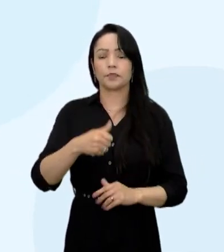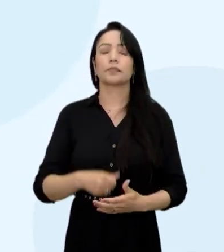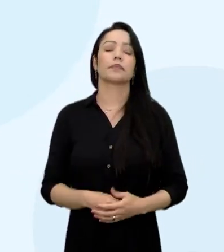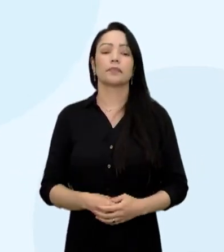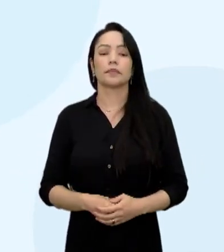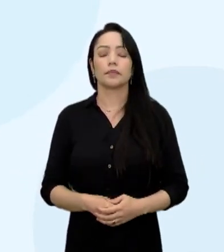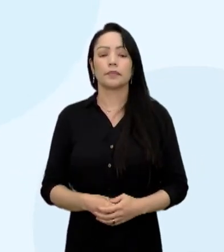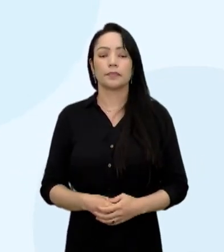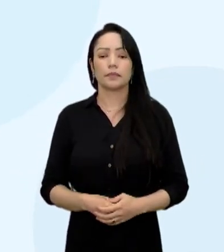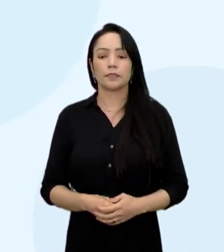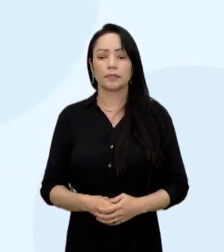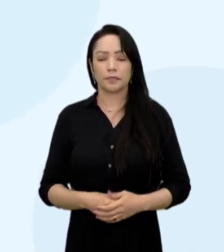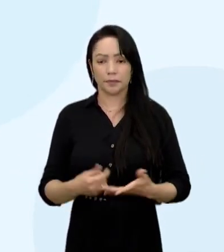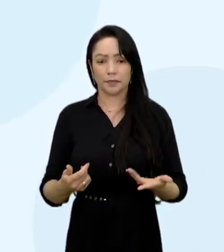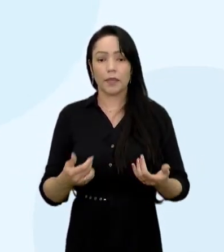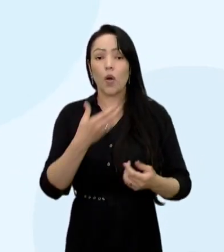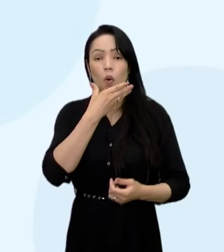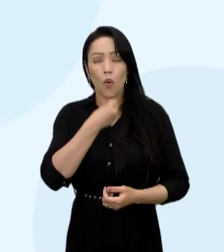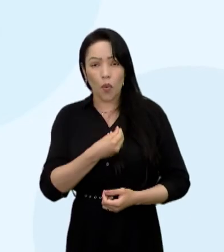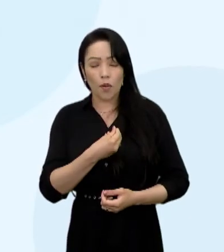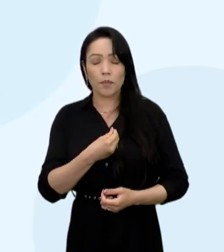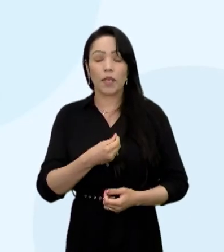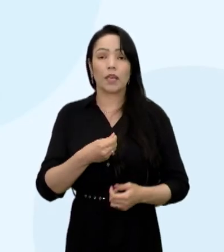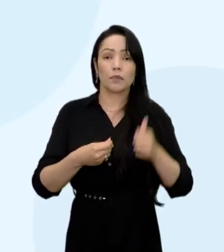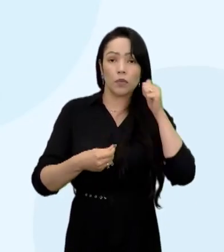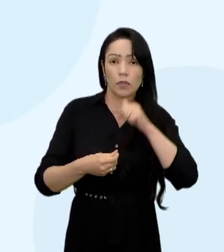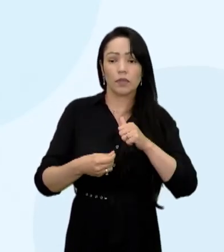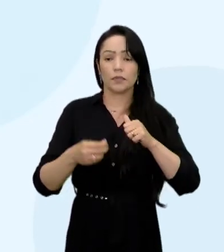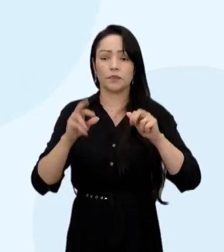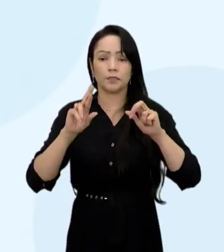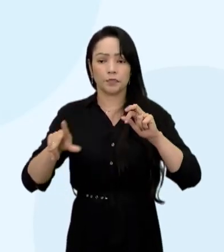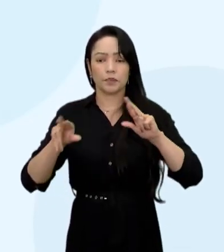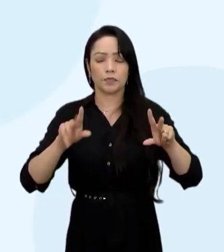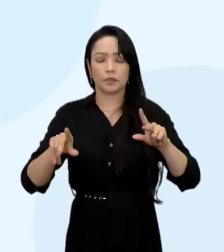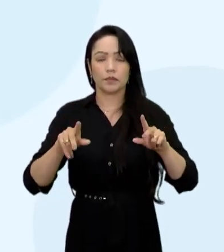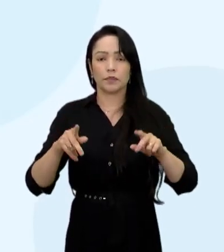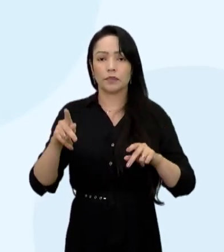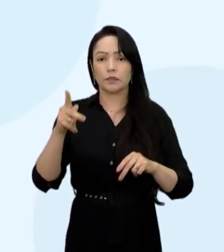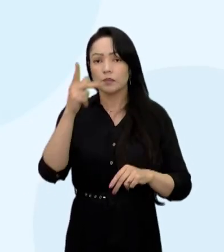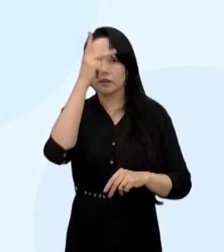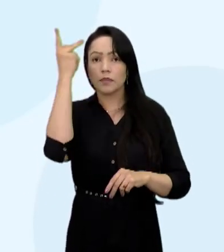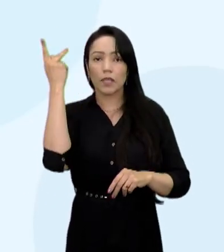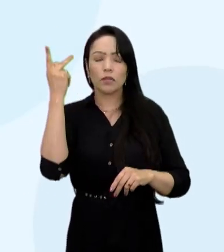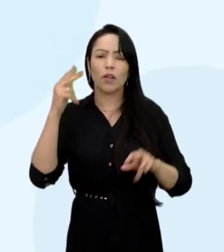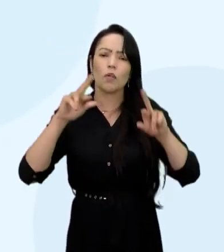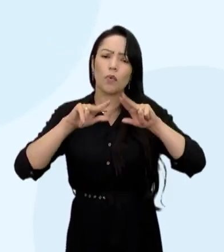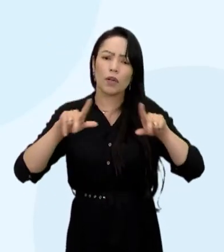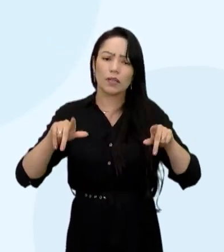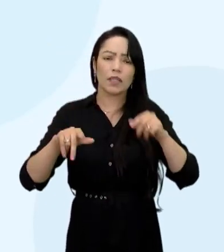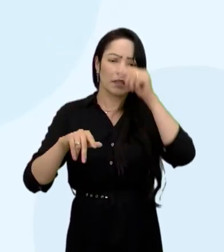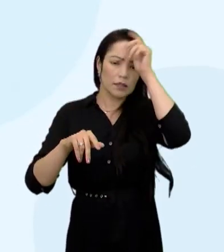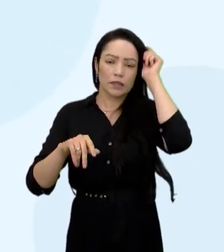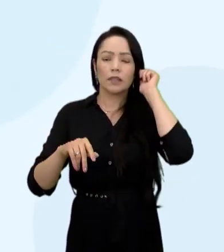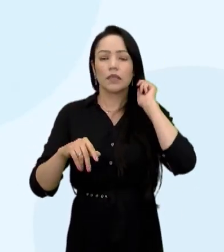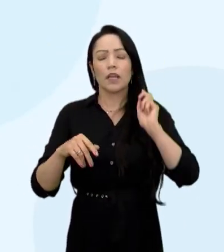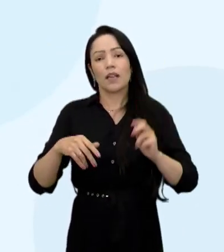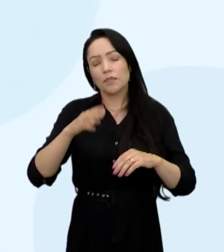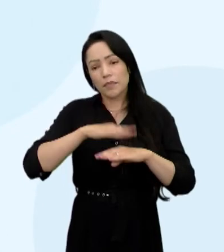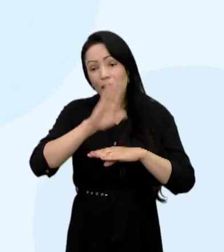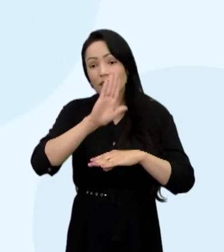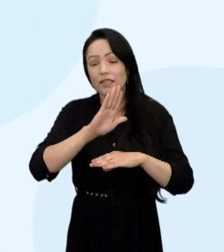Faraco. E dos homens, e que as pessoas com menor escolaridade falam diferentemente de pessoas com